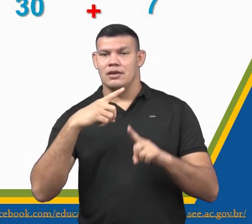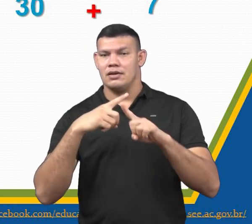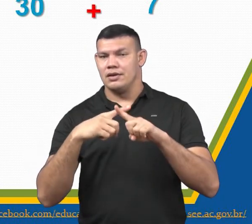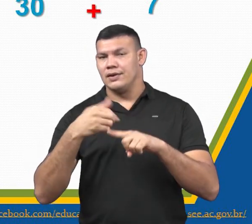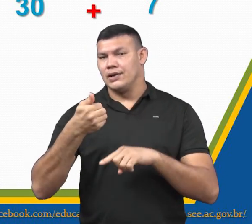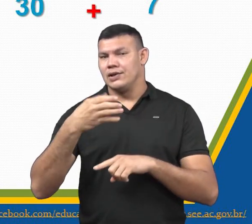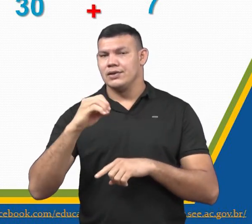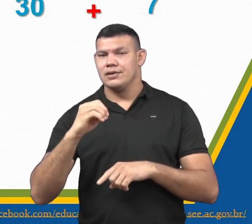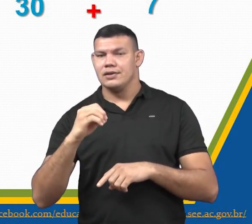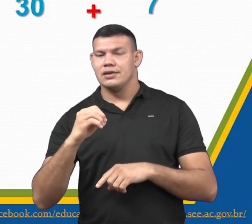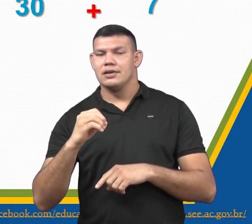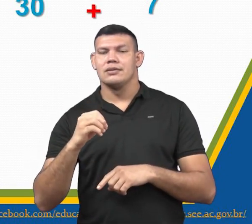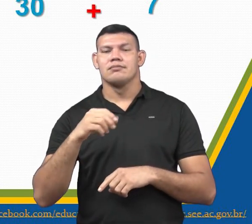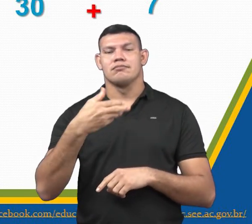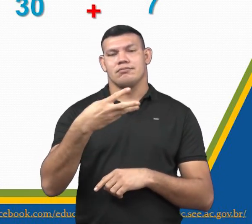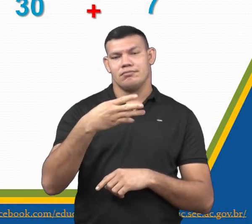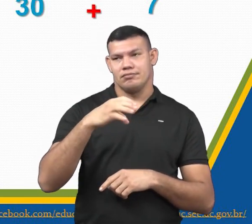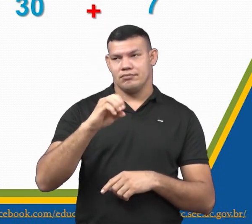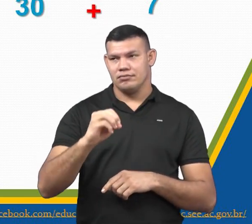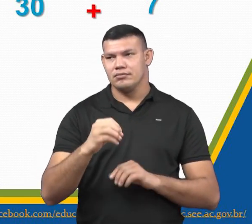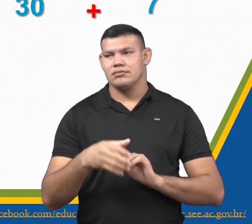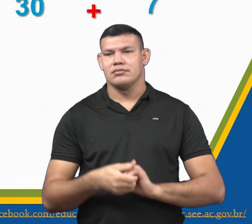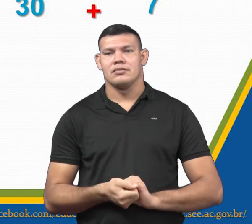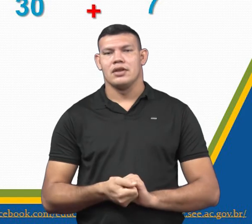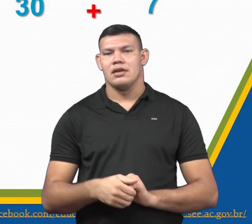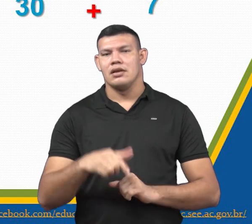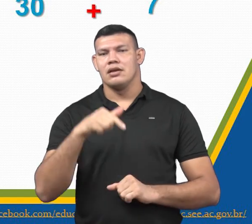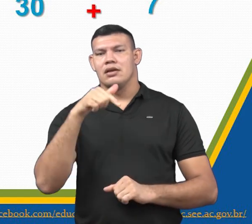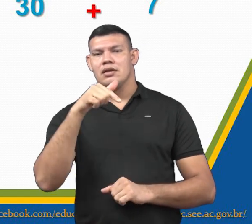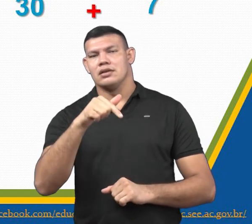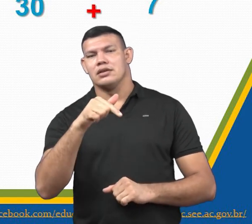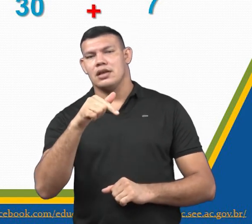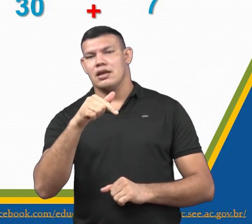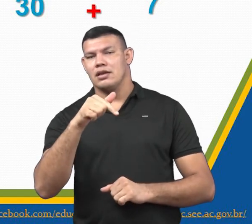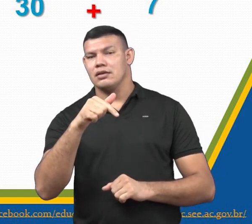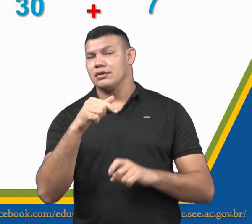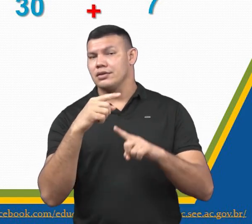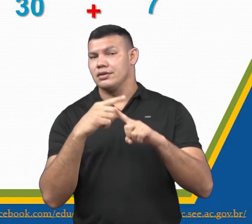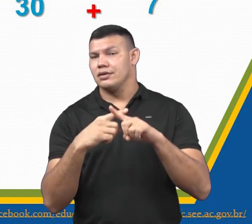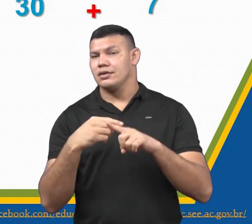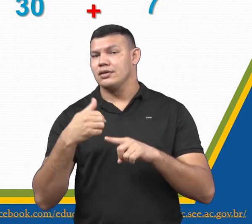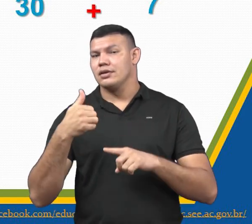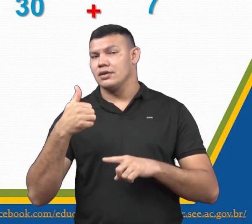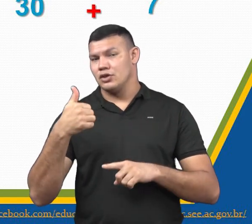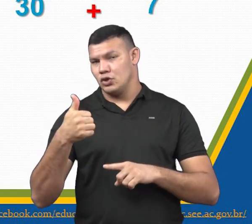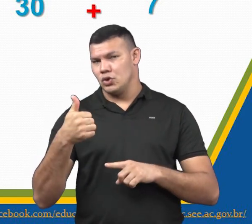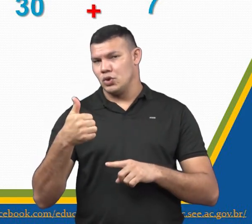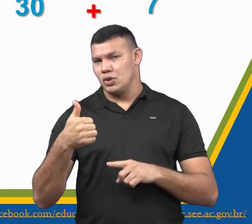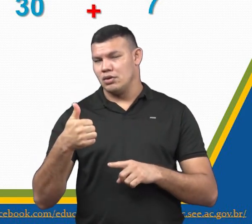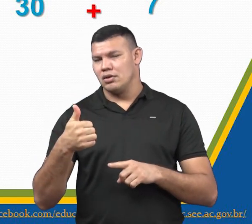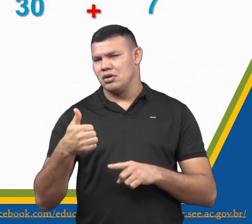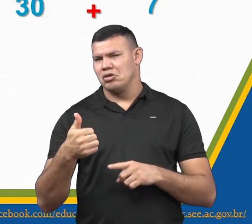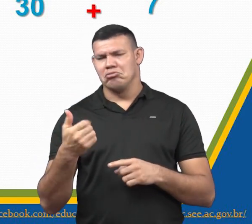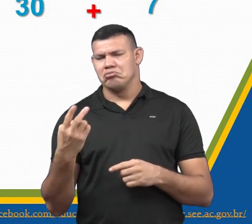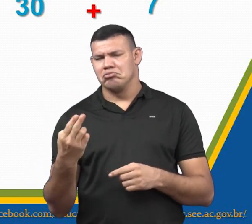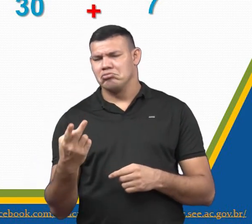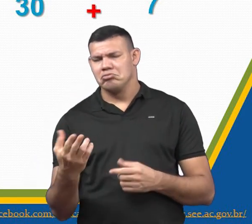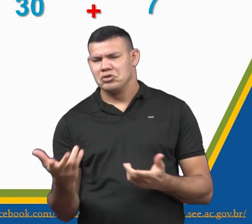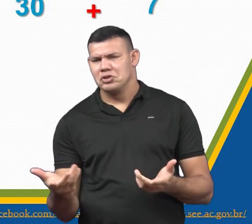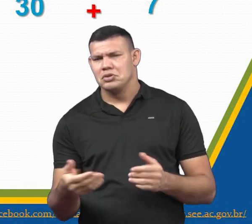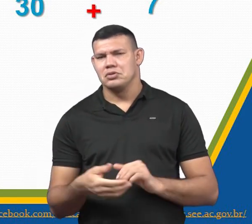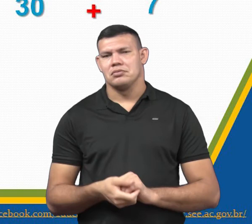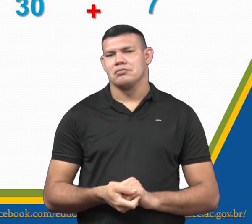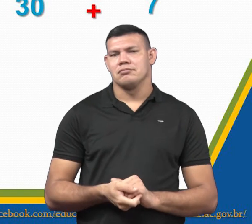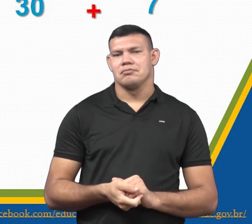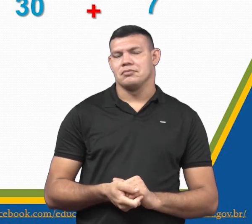30. Mais 7 vezes 1 vai ser o próprio número, porque todo número multiplicado por 1 vai ser sempre